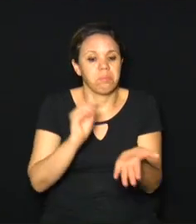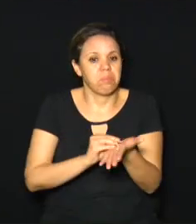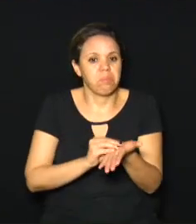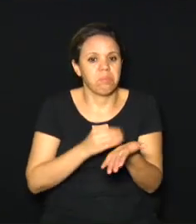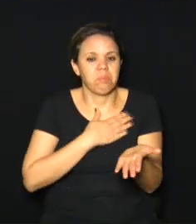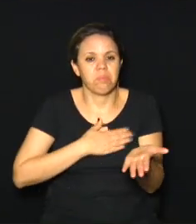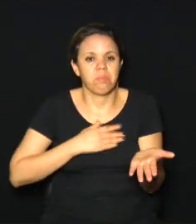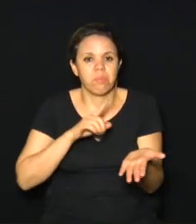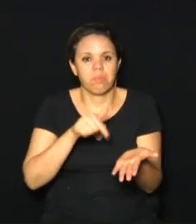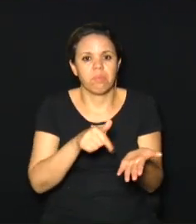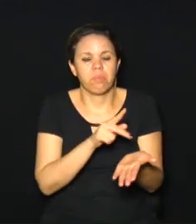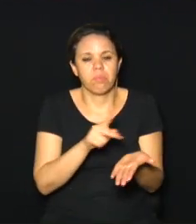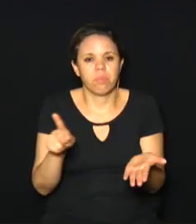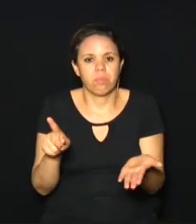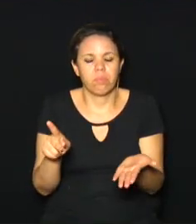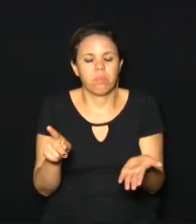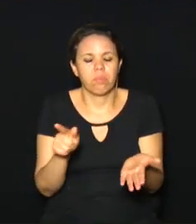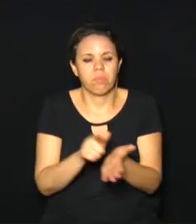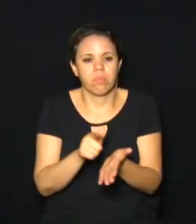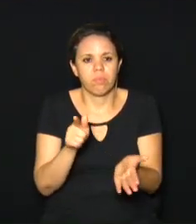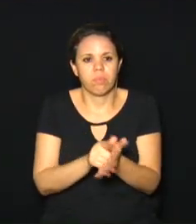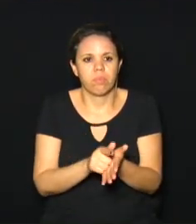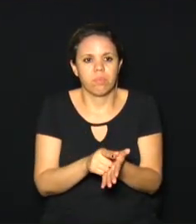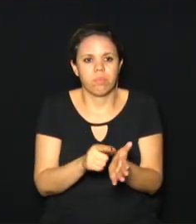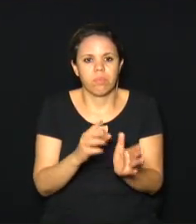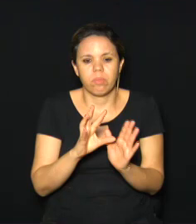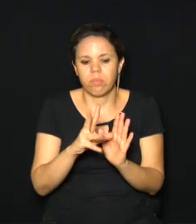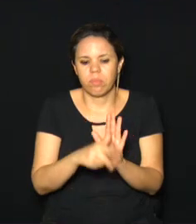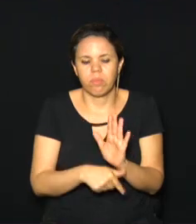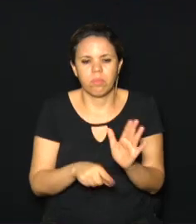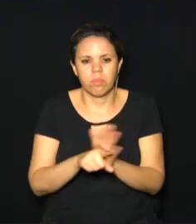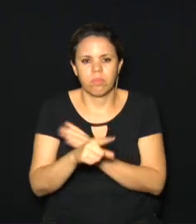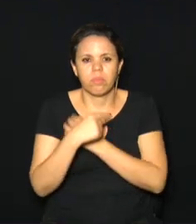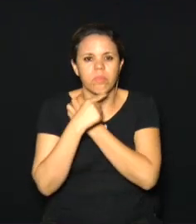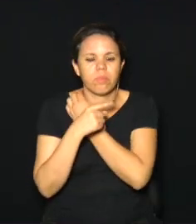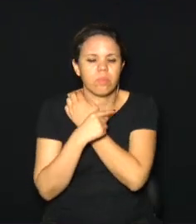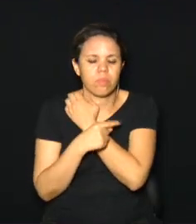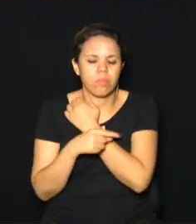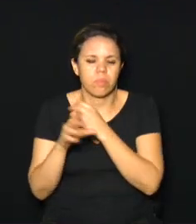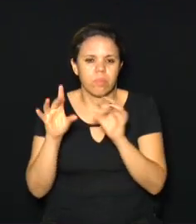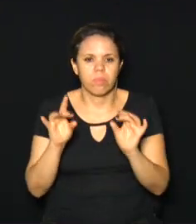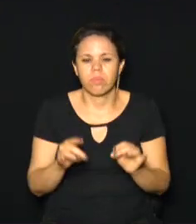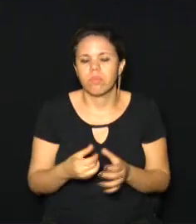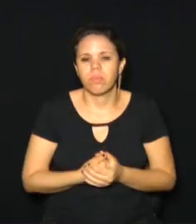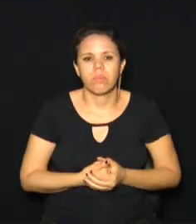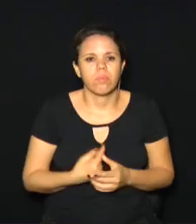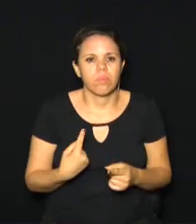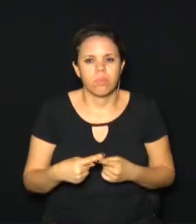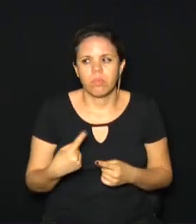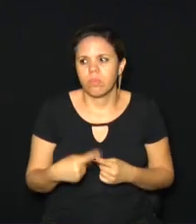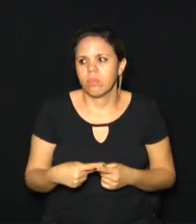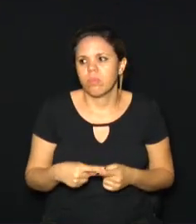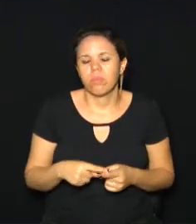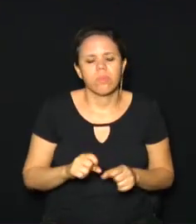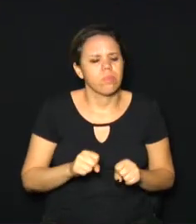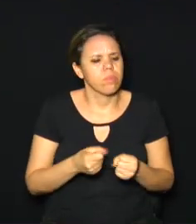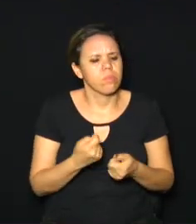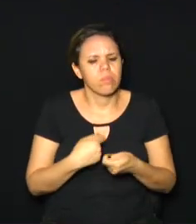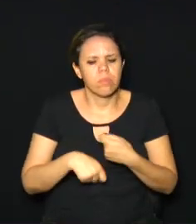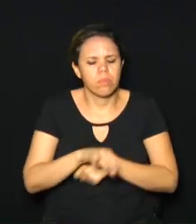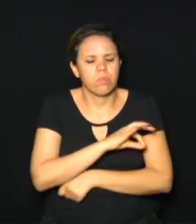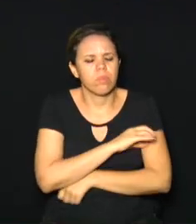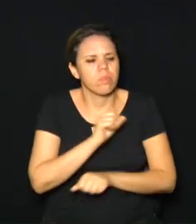gostaria depois, se o presidente puder me encaminhar isso, né? Claro. Todas as perguntas aqui com detalhes, porque eu vou pedir para a administração